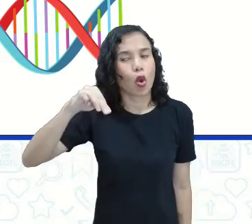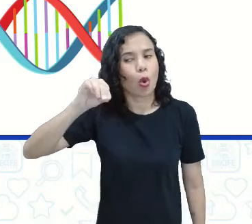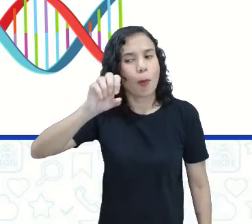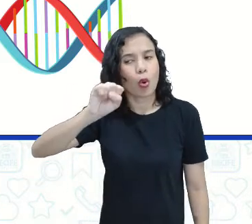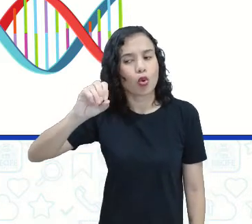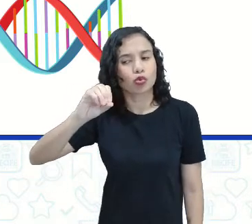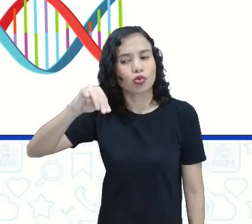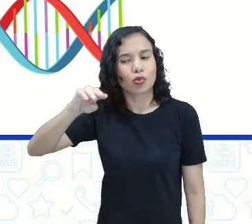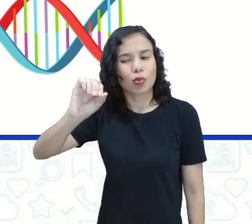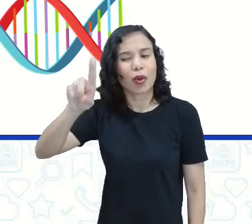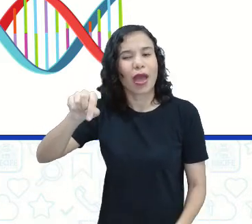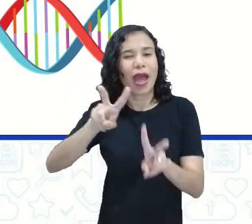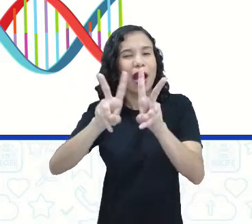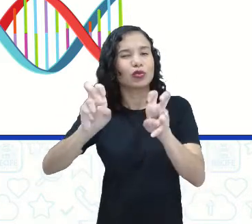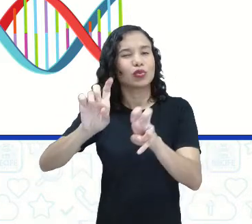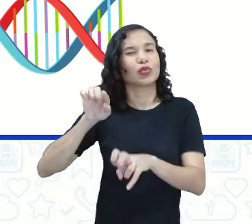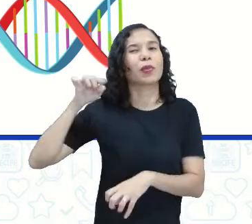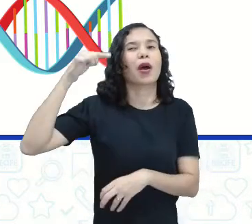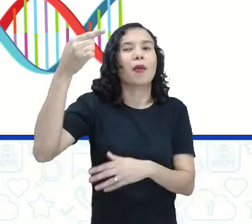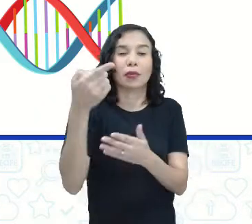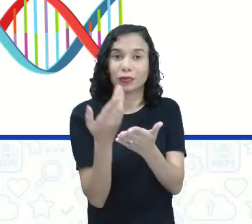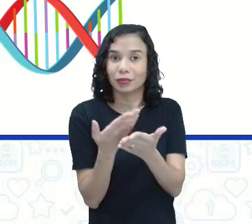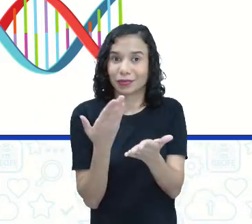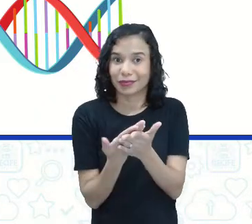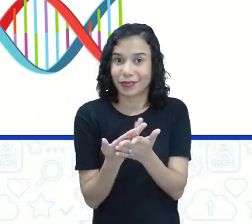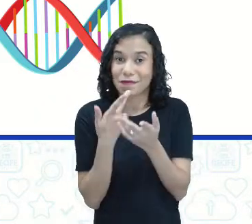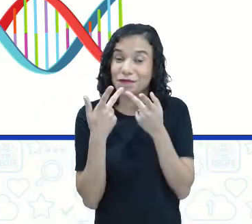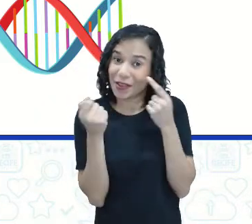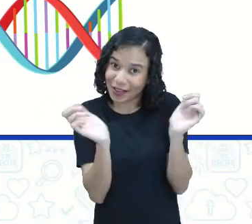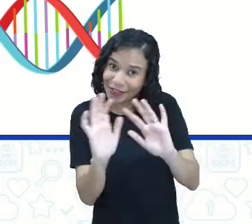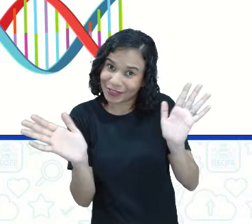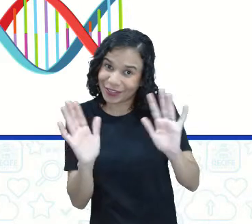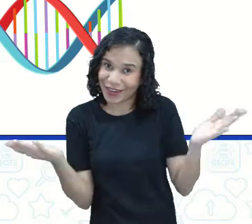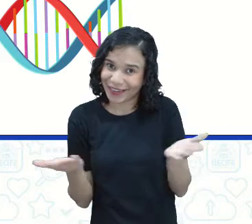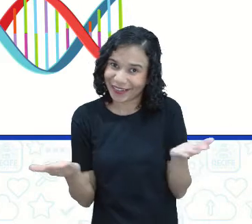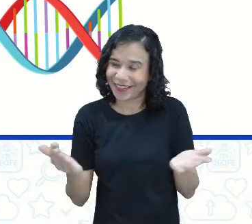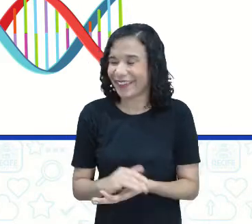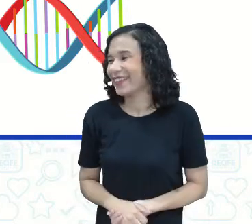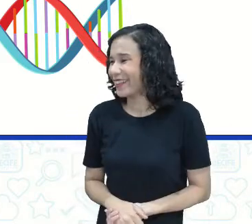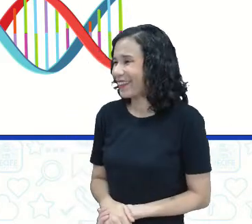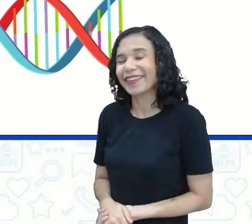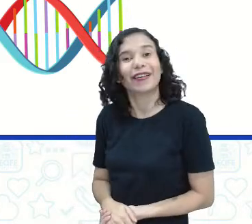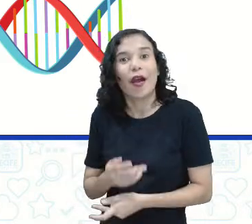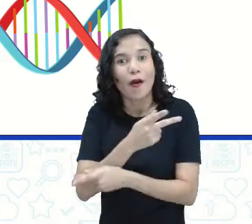para a próxima aula, professora. Vamos nos despedir dos meninos? Vamos sim.